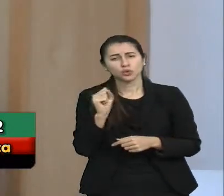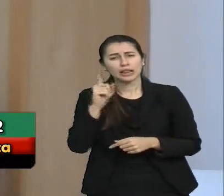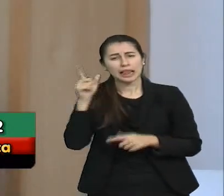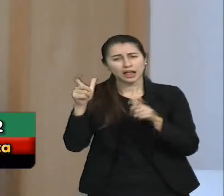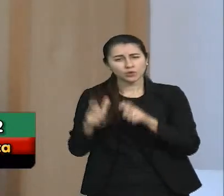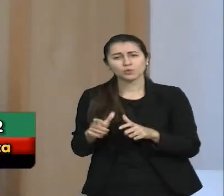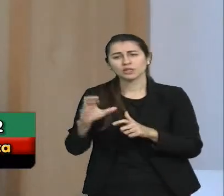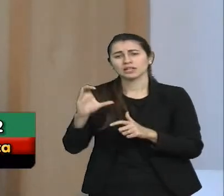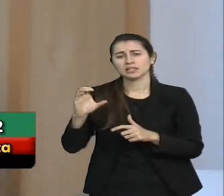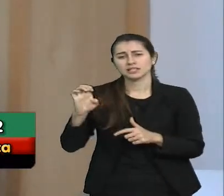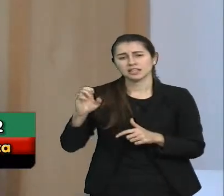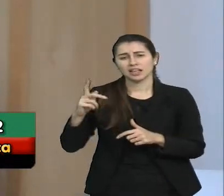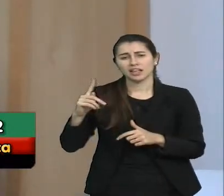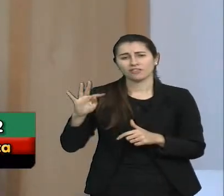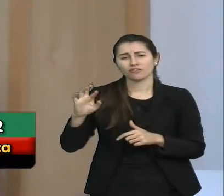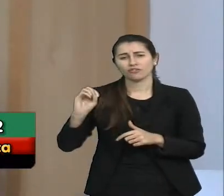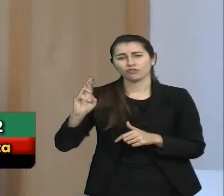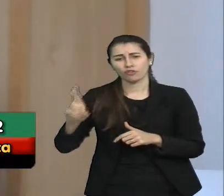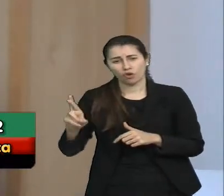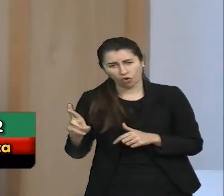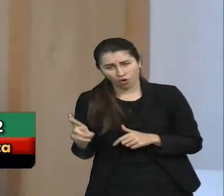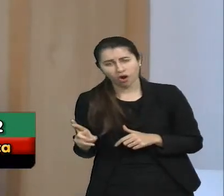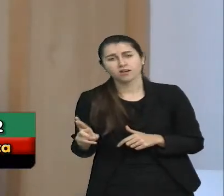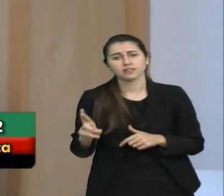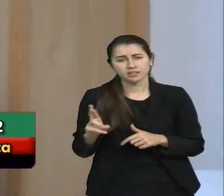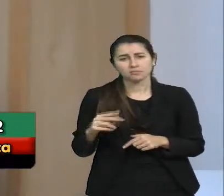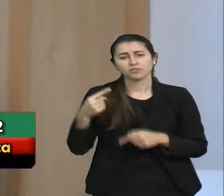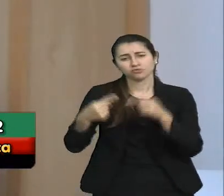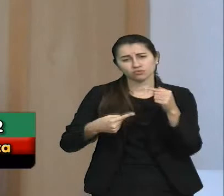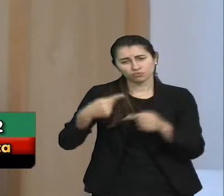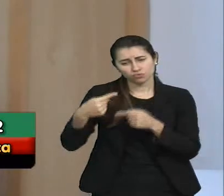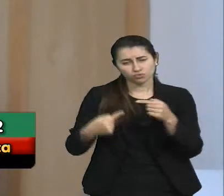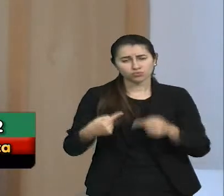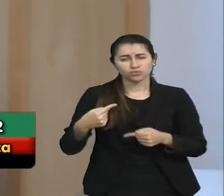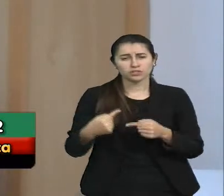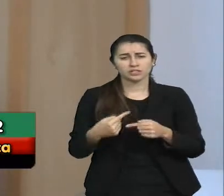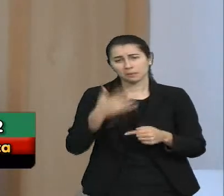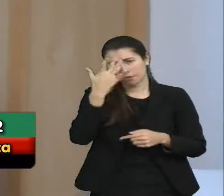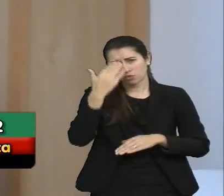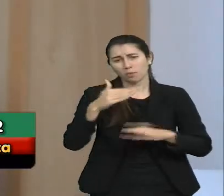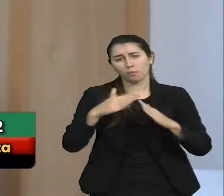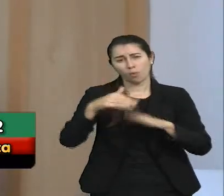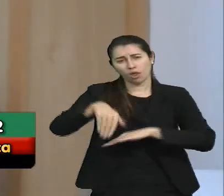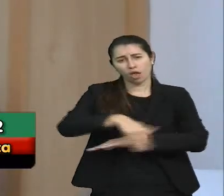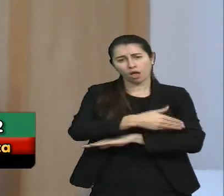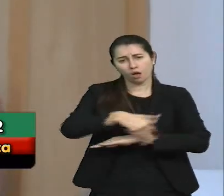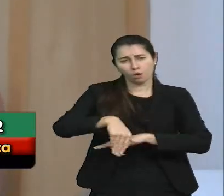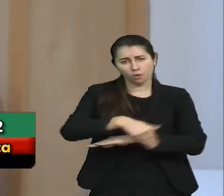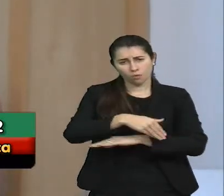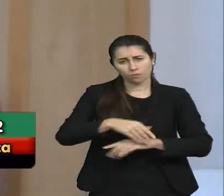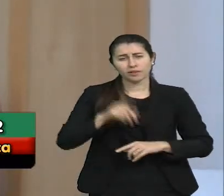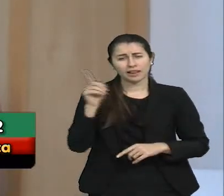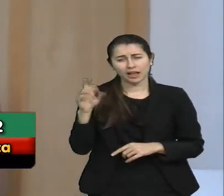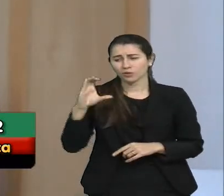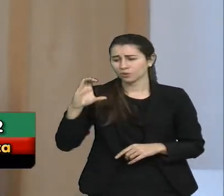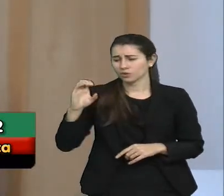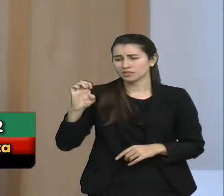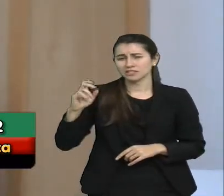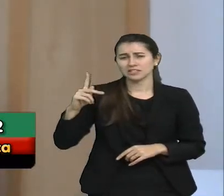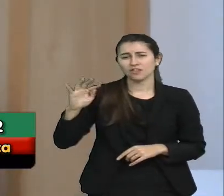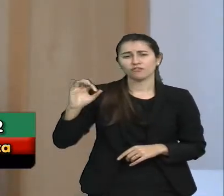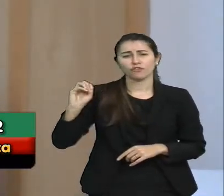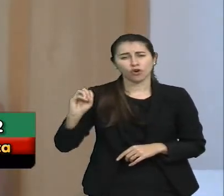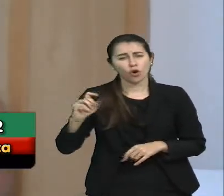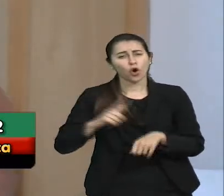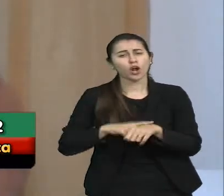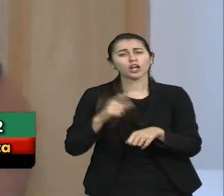às 18 horas. Nós vamos fazer hoje, concluímos os convites, que serão encaminhados a todos. E será no CEFOR, às 18 horas, uma